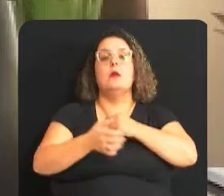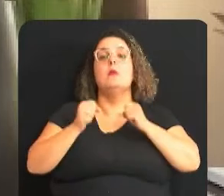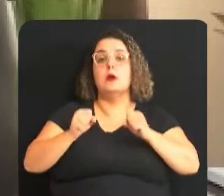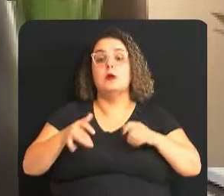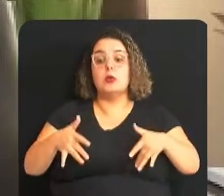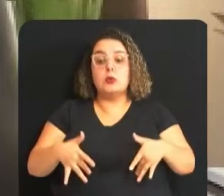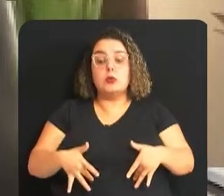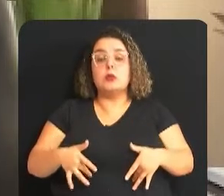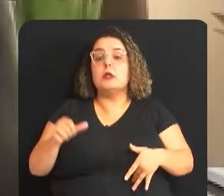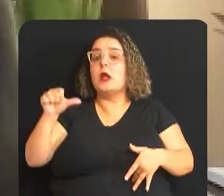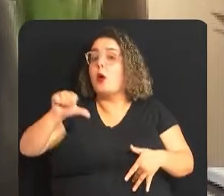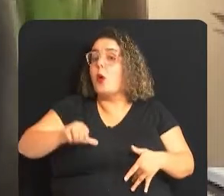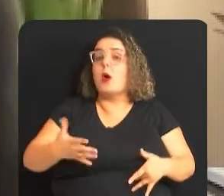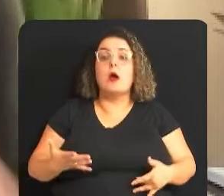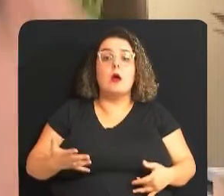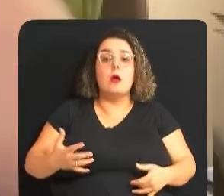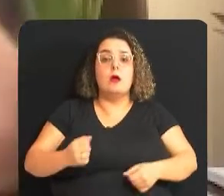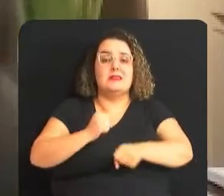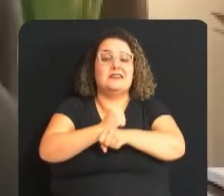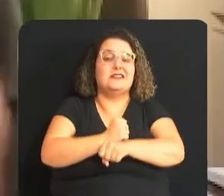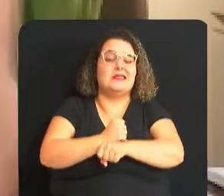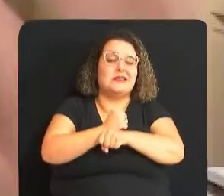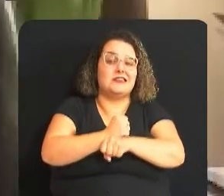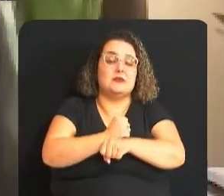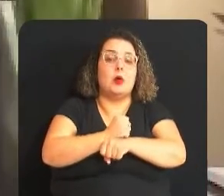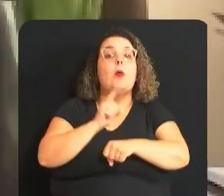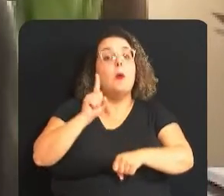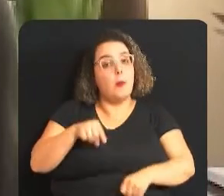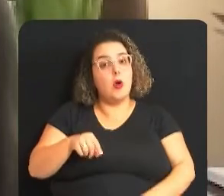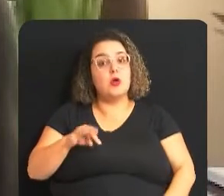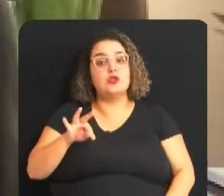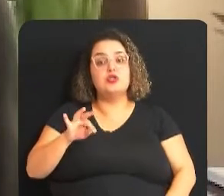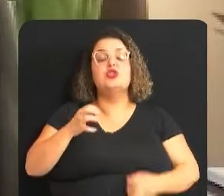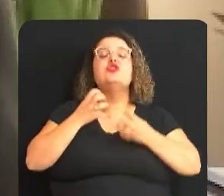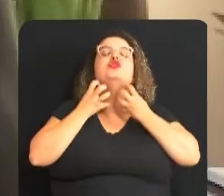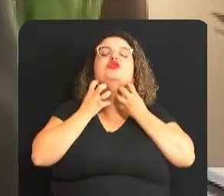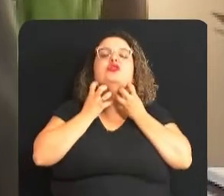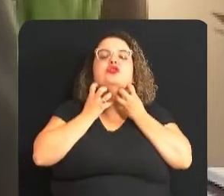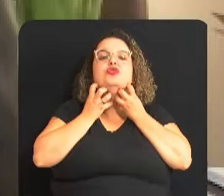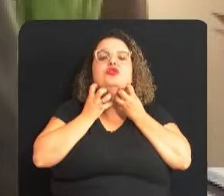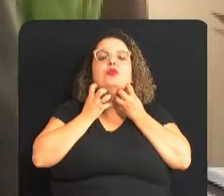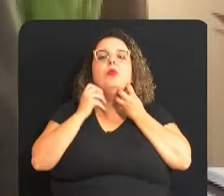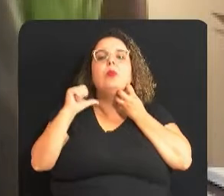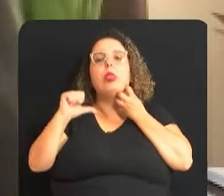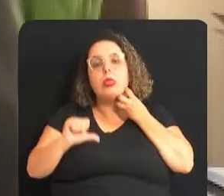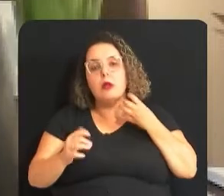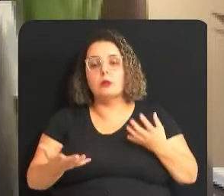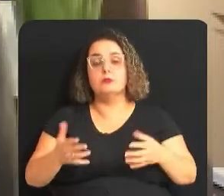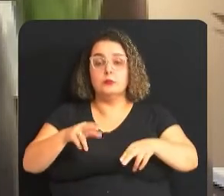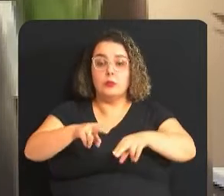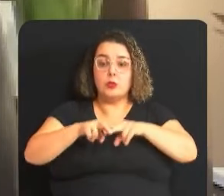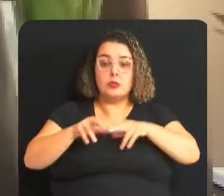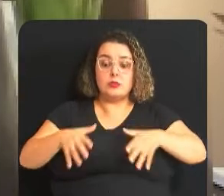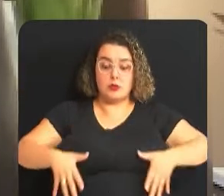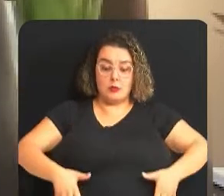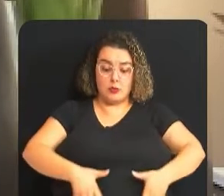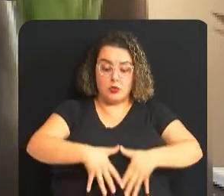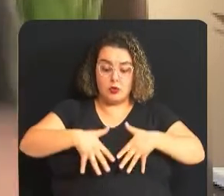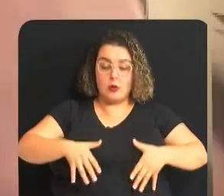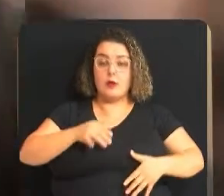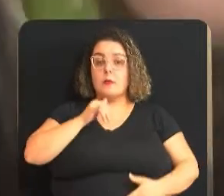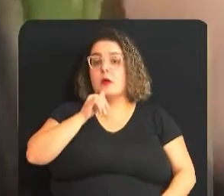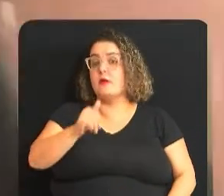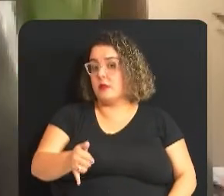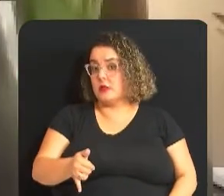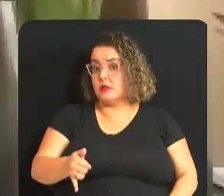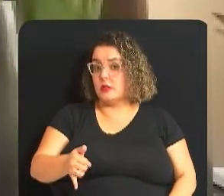Uma pessoa que está com o intestino preso, pode ser um problema da tireoide entrando em falência. Por isso que o abdômen, ele avisa de doenças